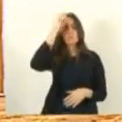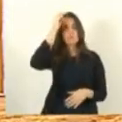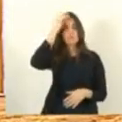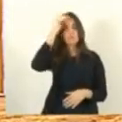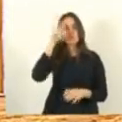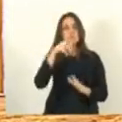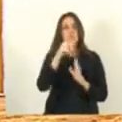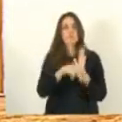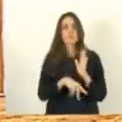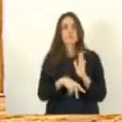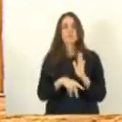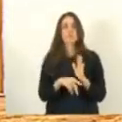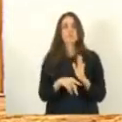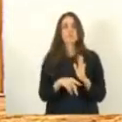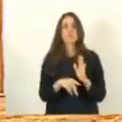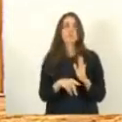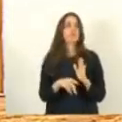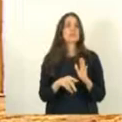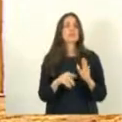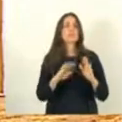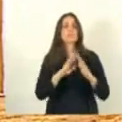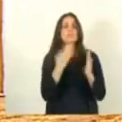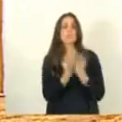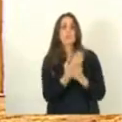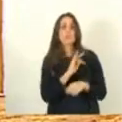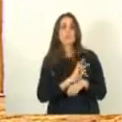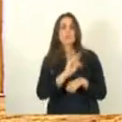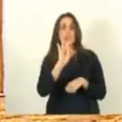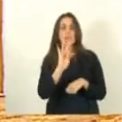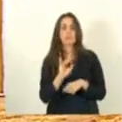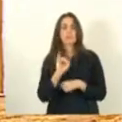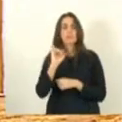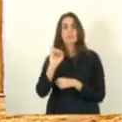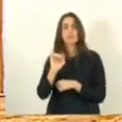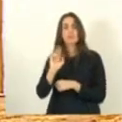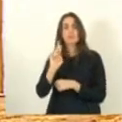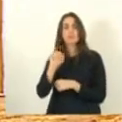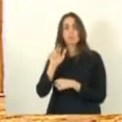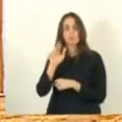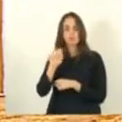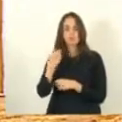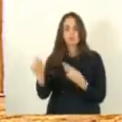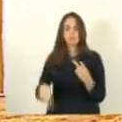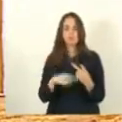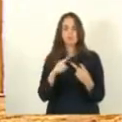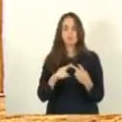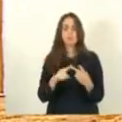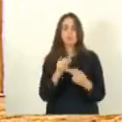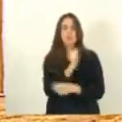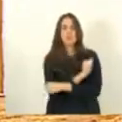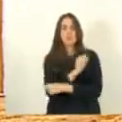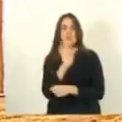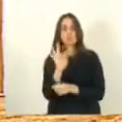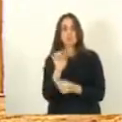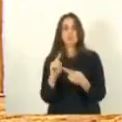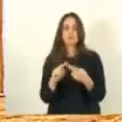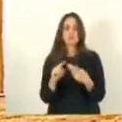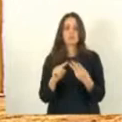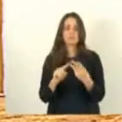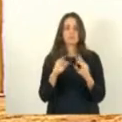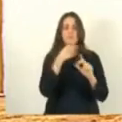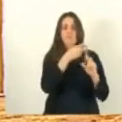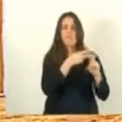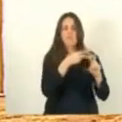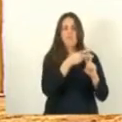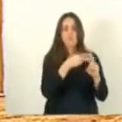projeto das escolas técnicas do Estado, uma em Una, a outra em Afonso Cláudio, em Viana e